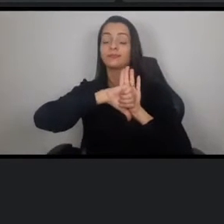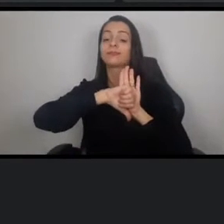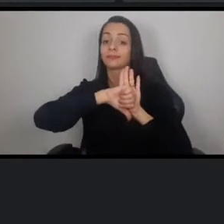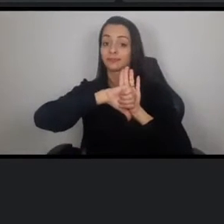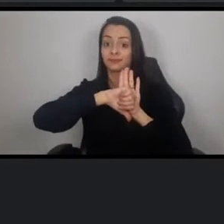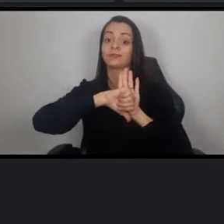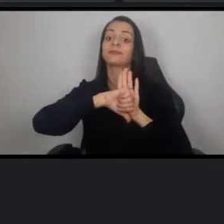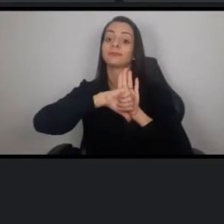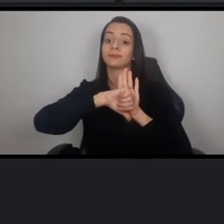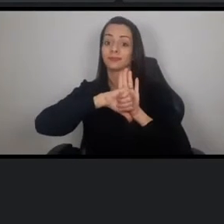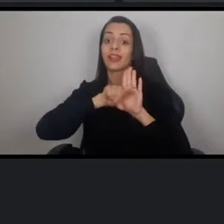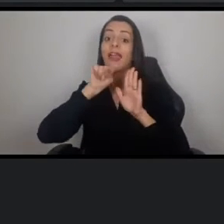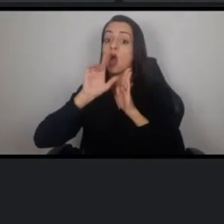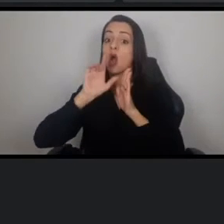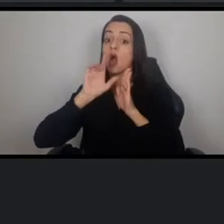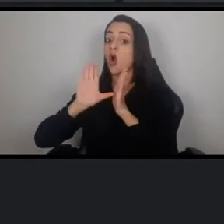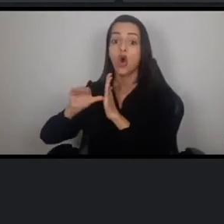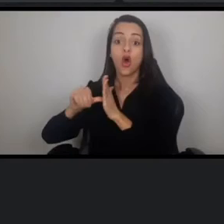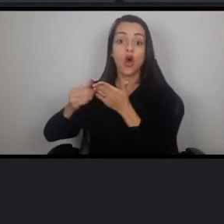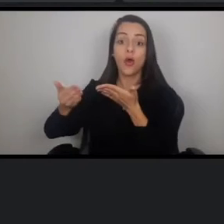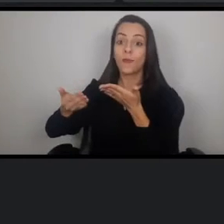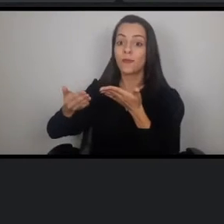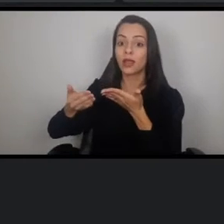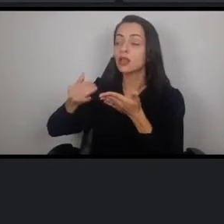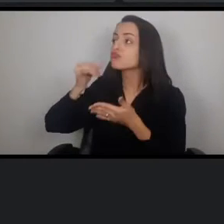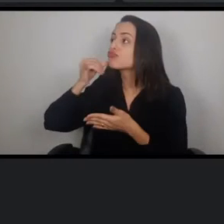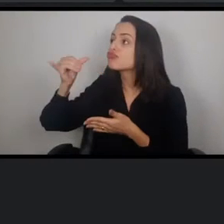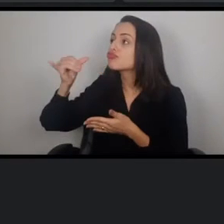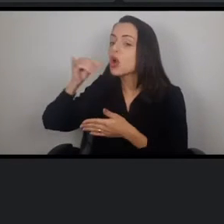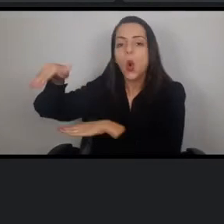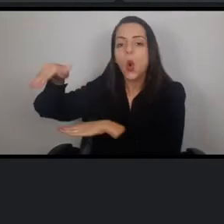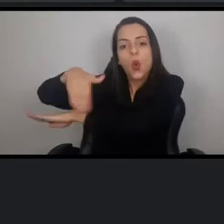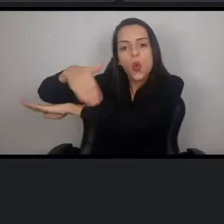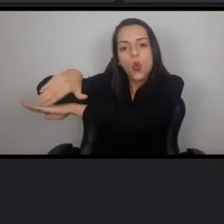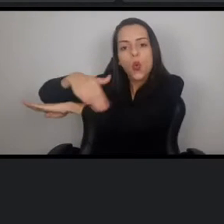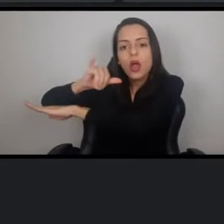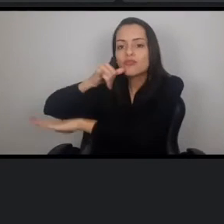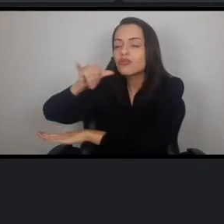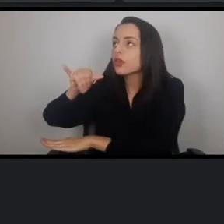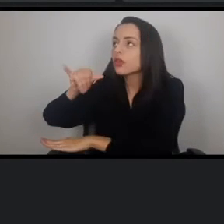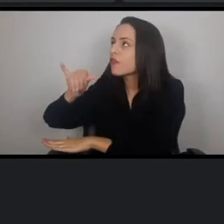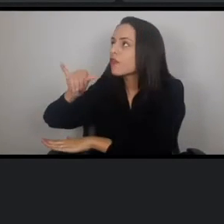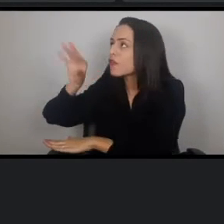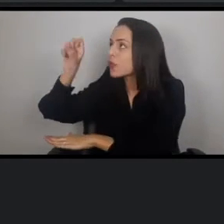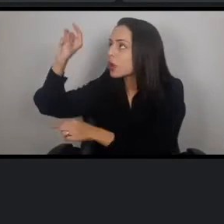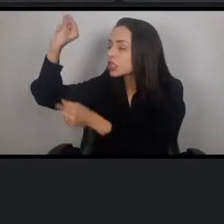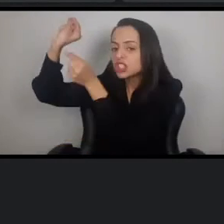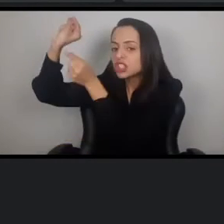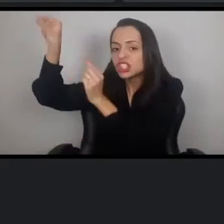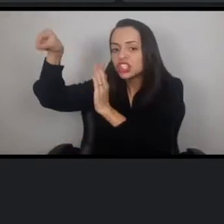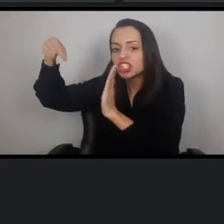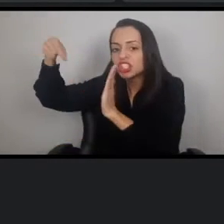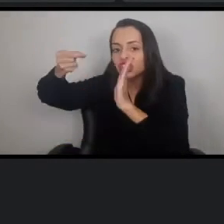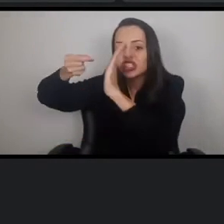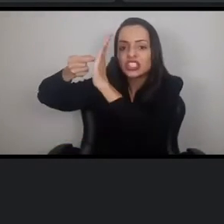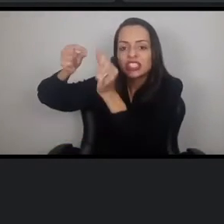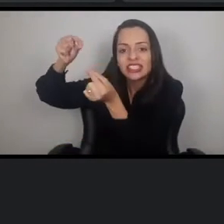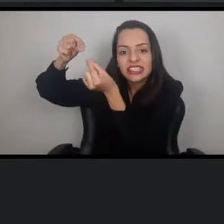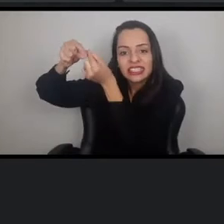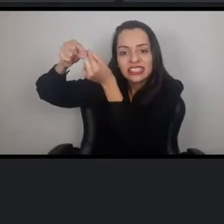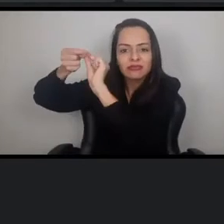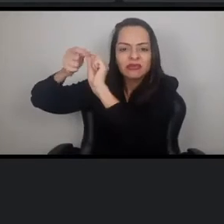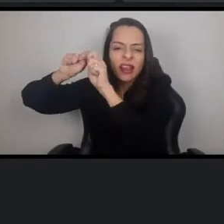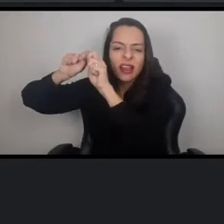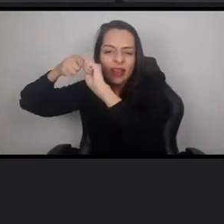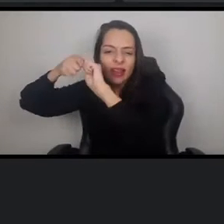risco sério, porque se ela encostar em um dos fios energizados, ela vai vir sofrer um choque elétrico.